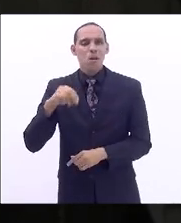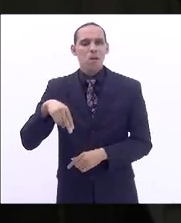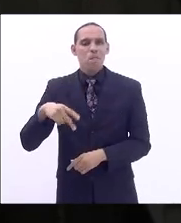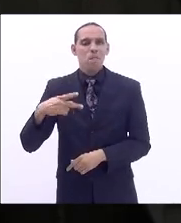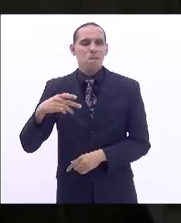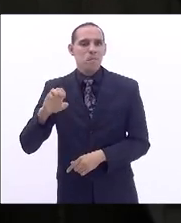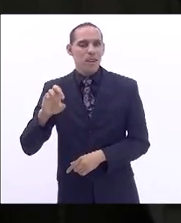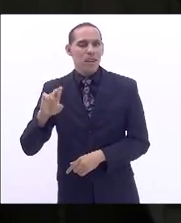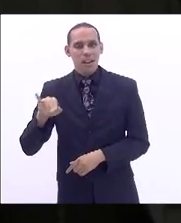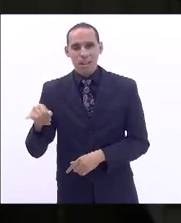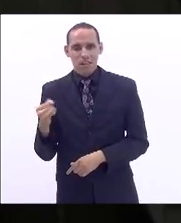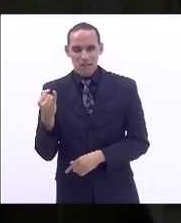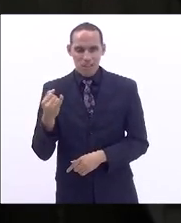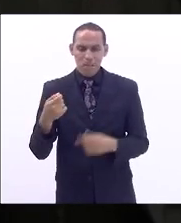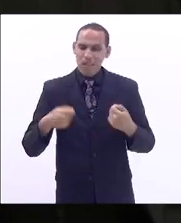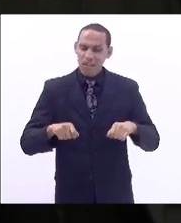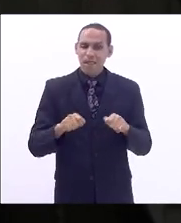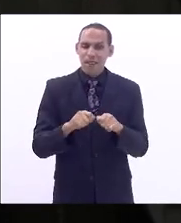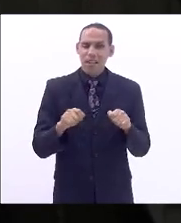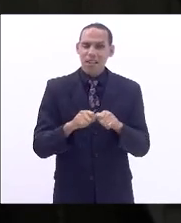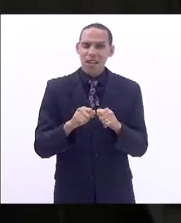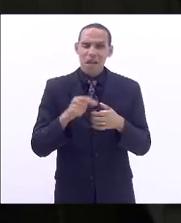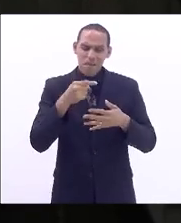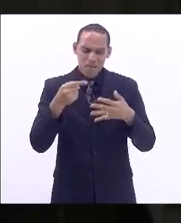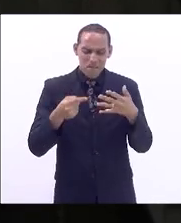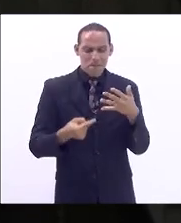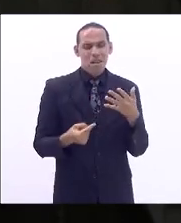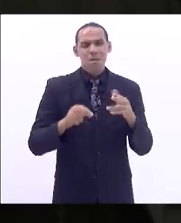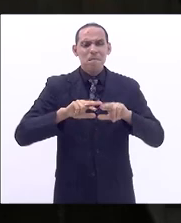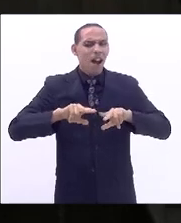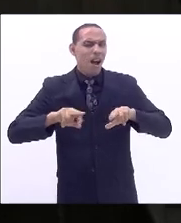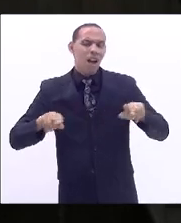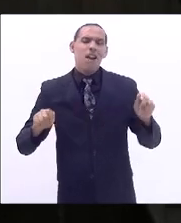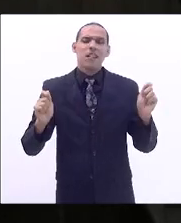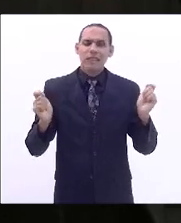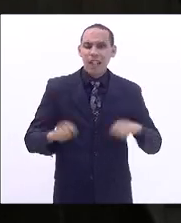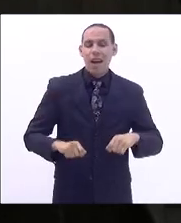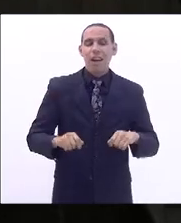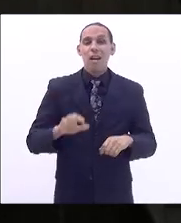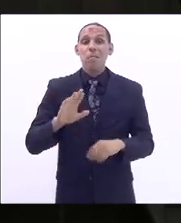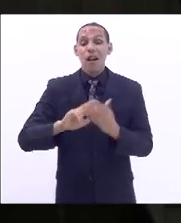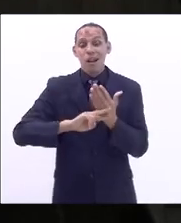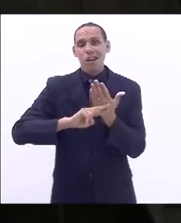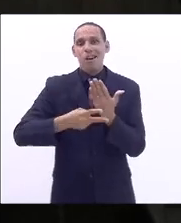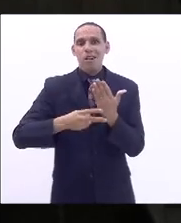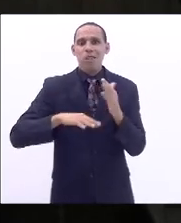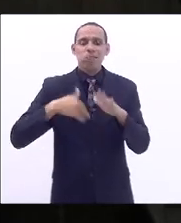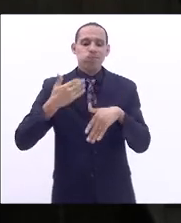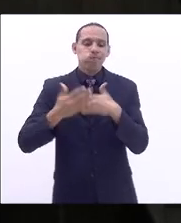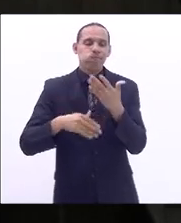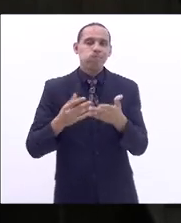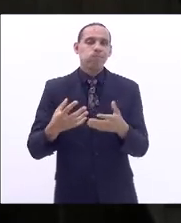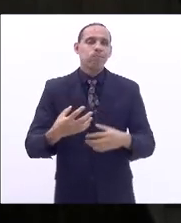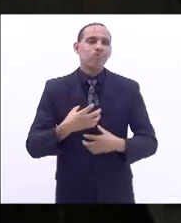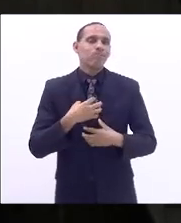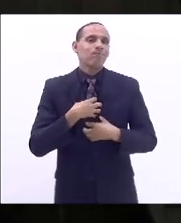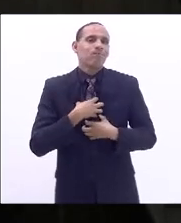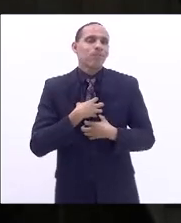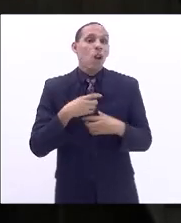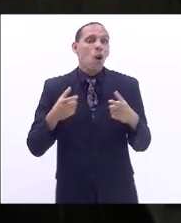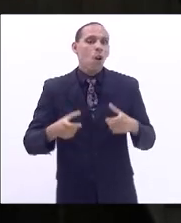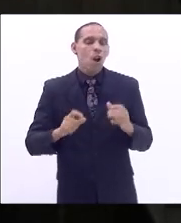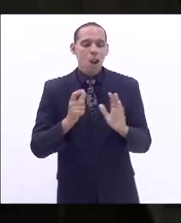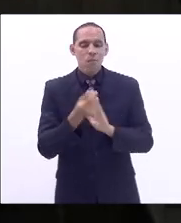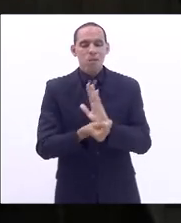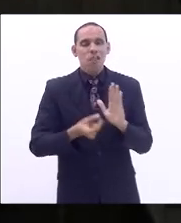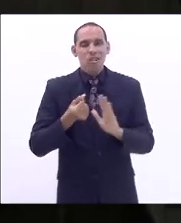muitas medidas poderão ser adotadas e as consequências disso se farão sentir no orçamento dos estados e na